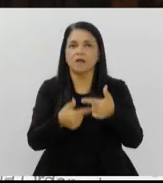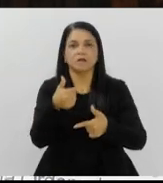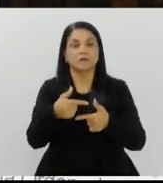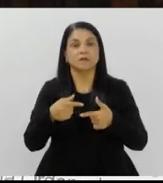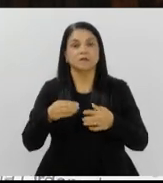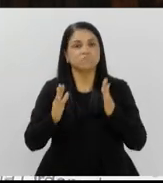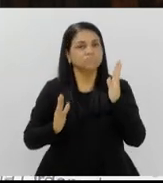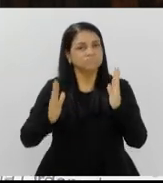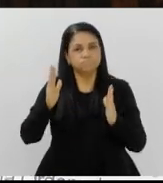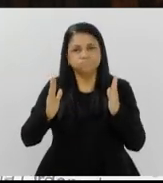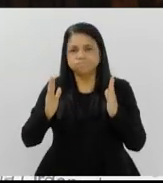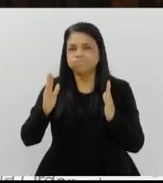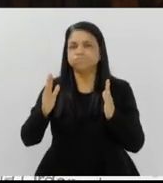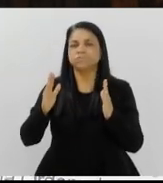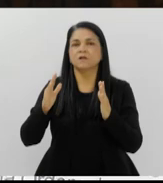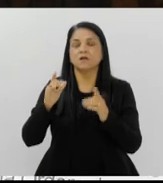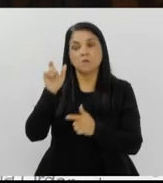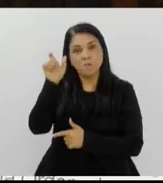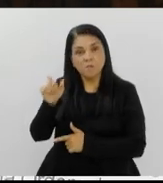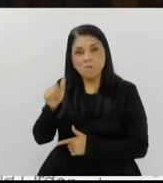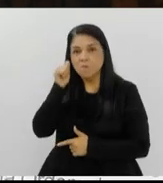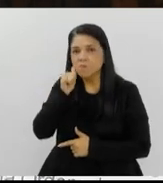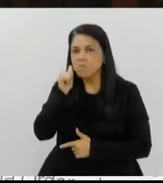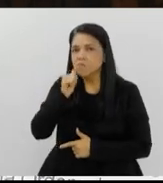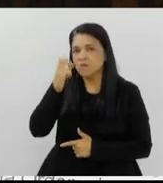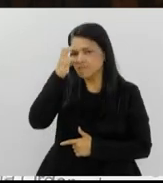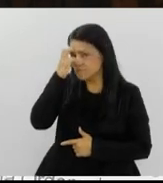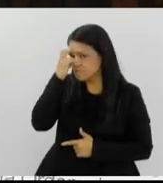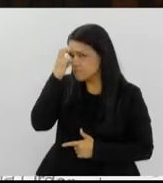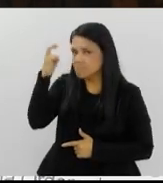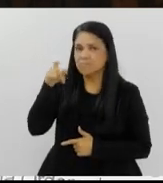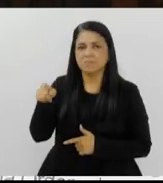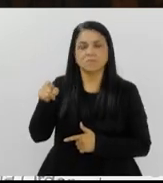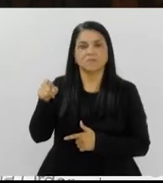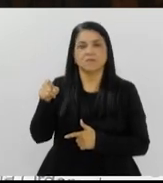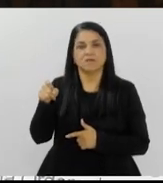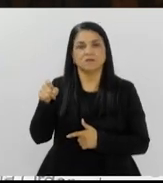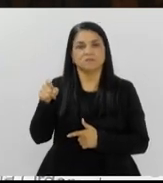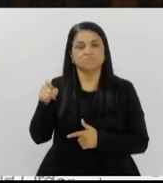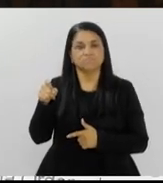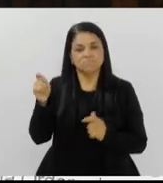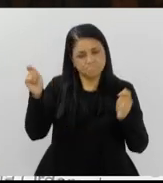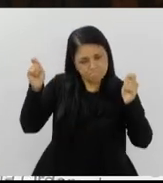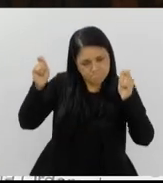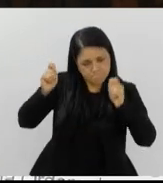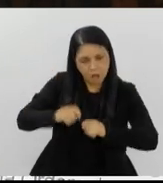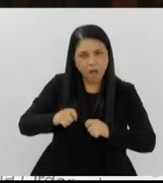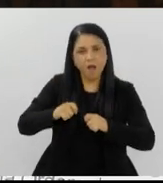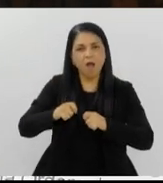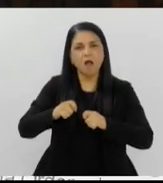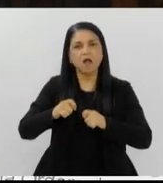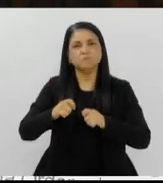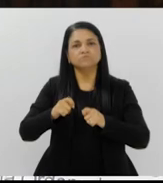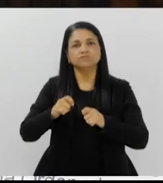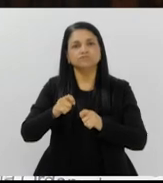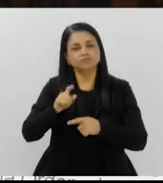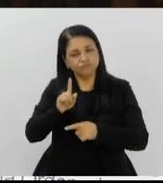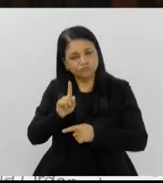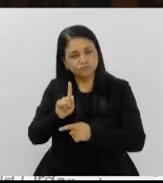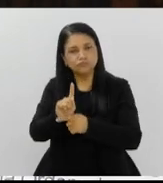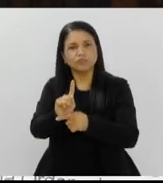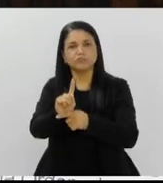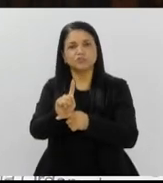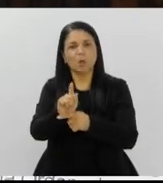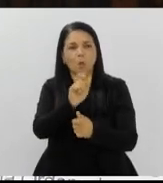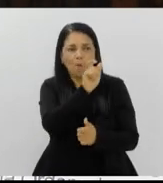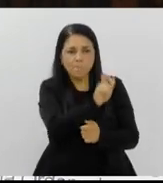esse período. Ela é uma mulher inteligente, mas, acima de tudo, com uma capacidade de gerir pessoas,